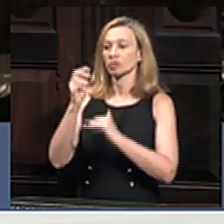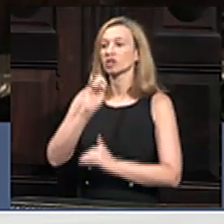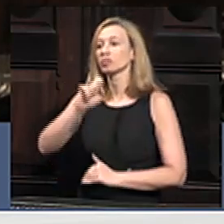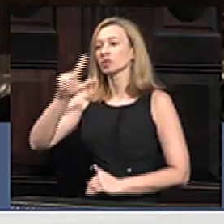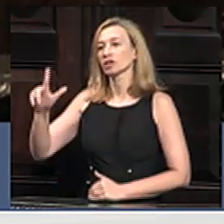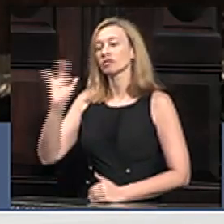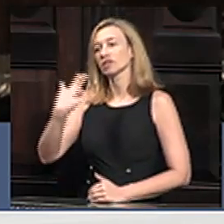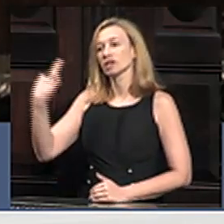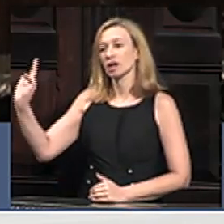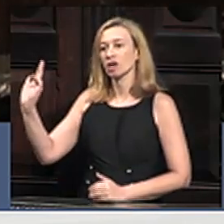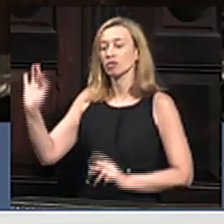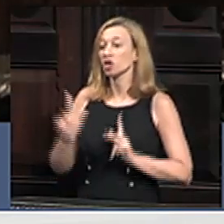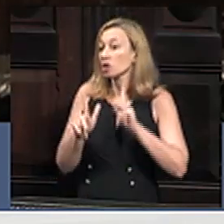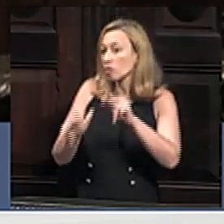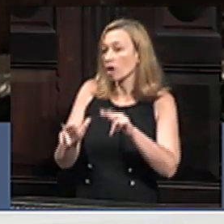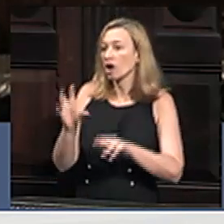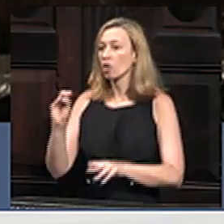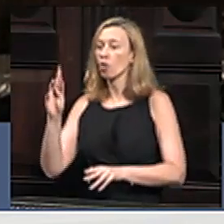Corte.